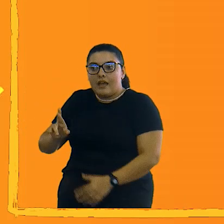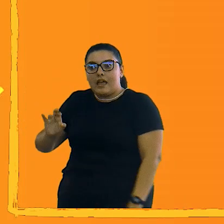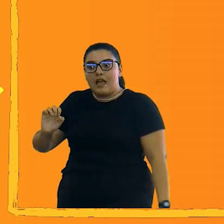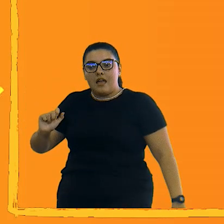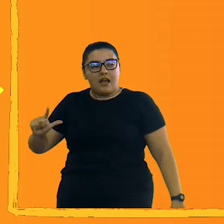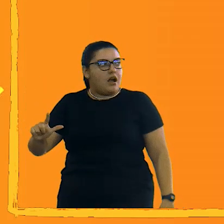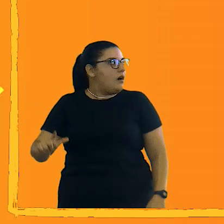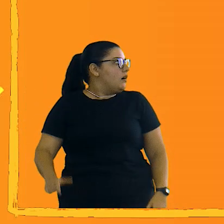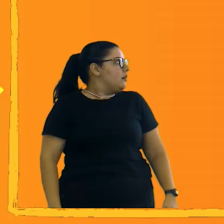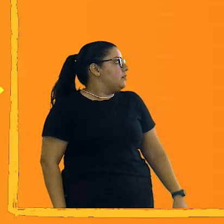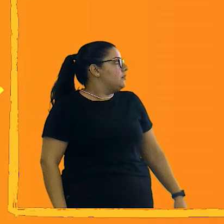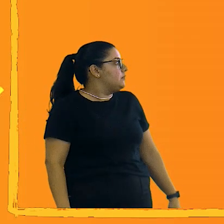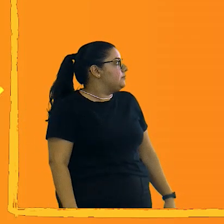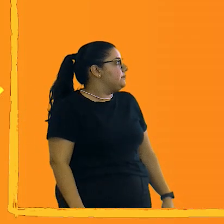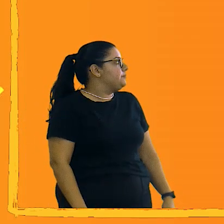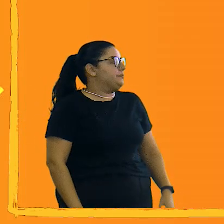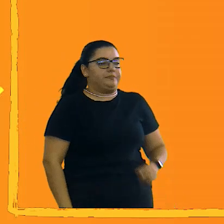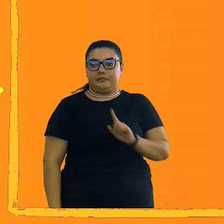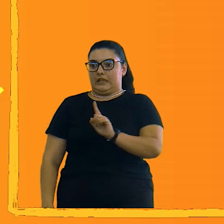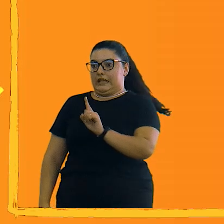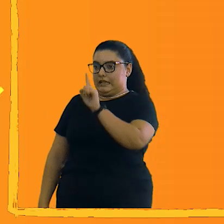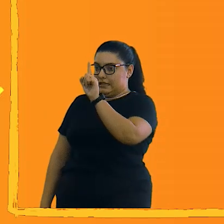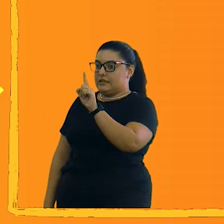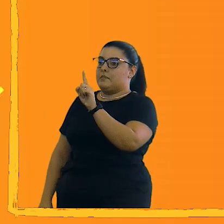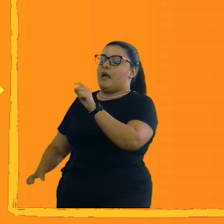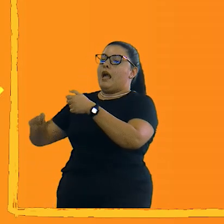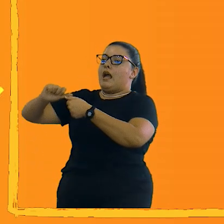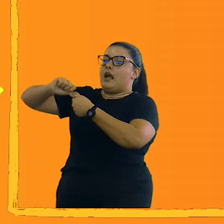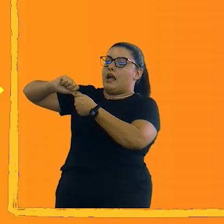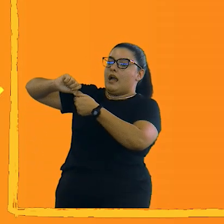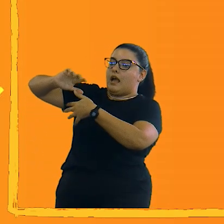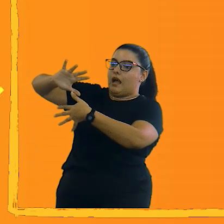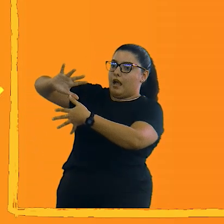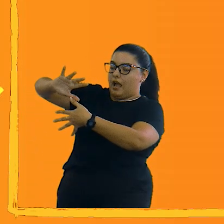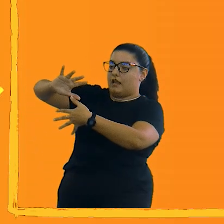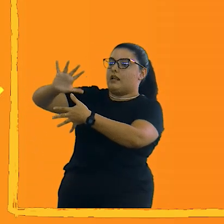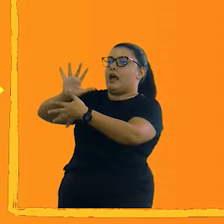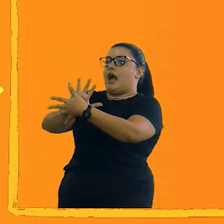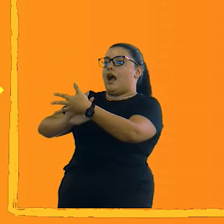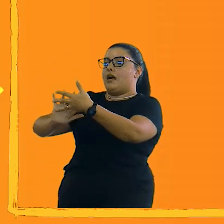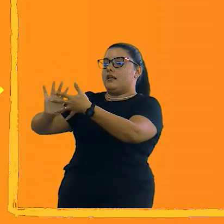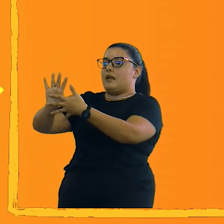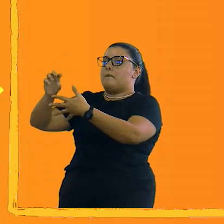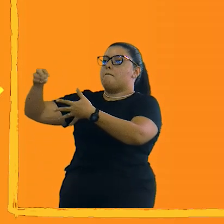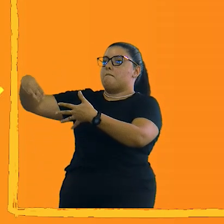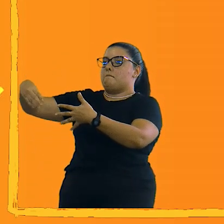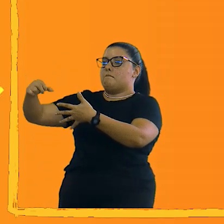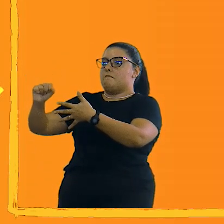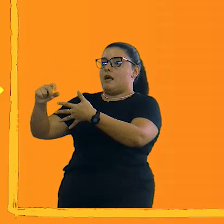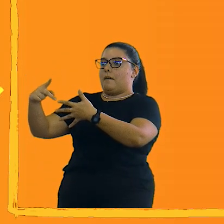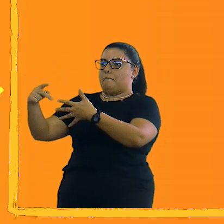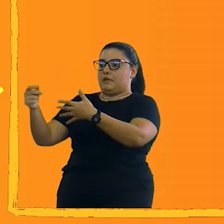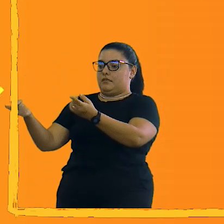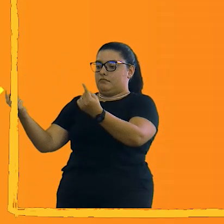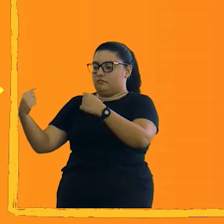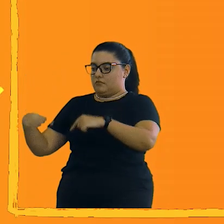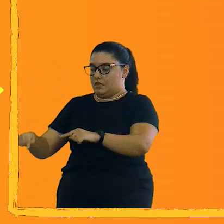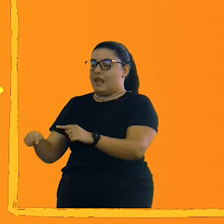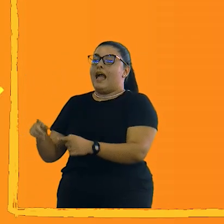área do mapa área real escreve